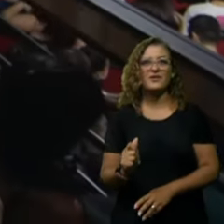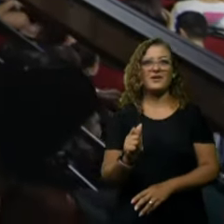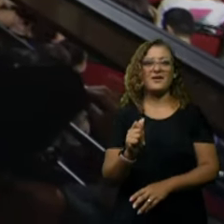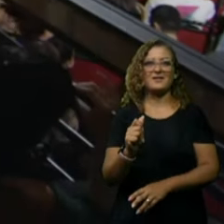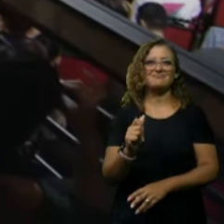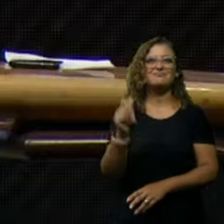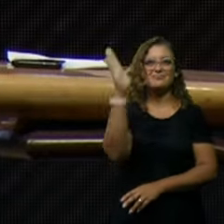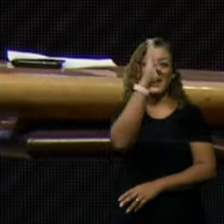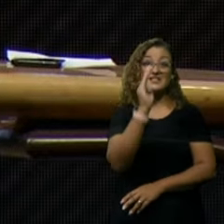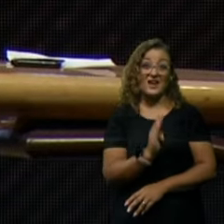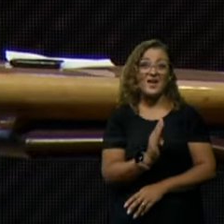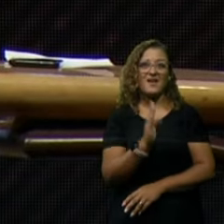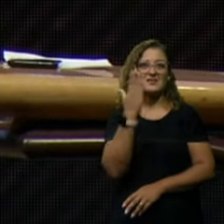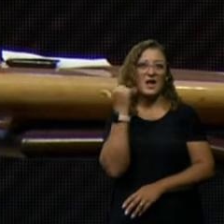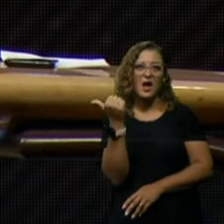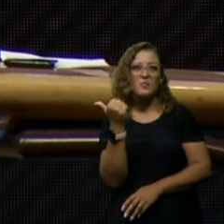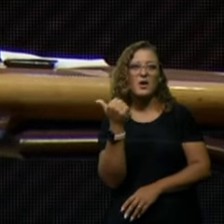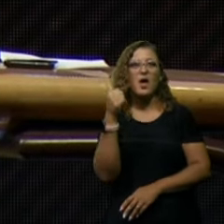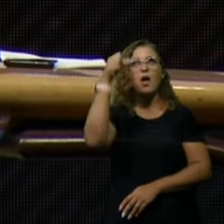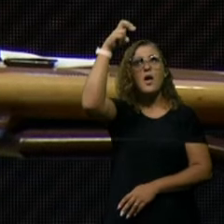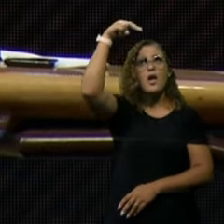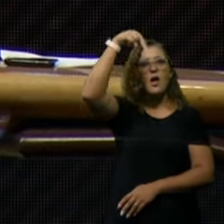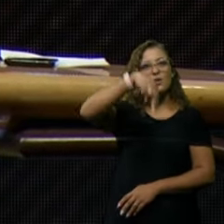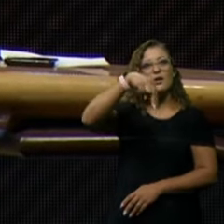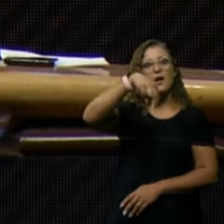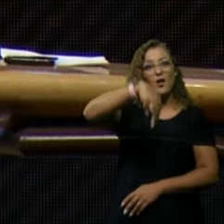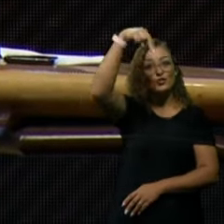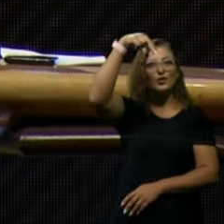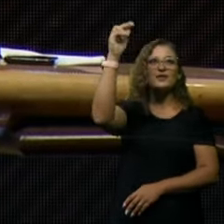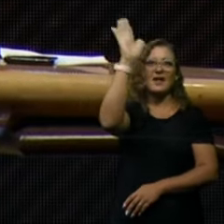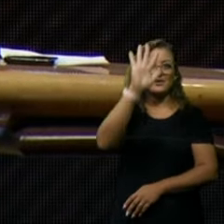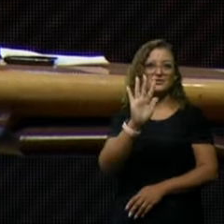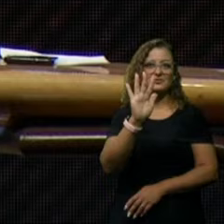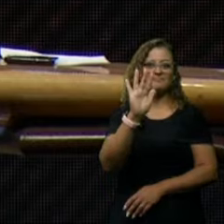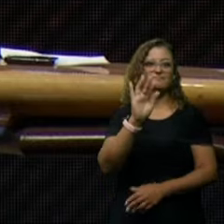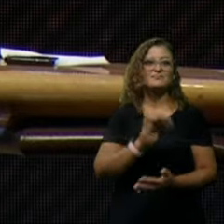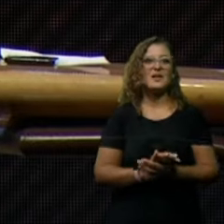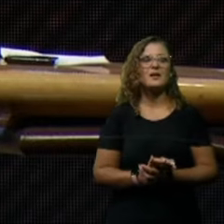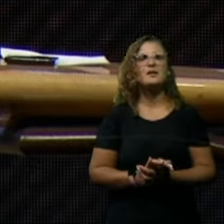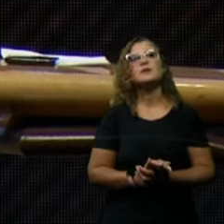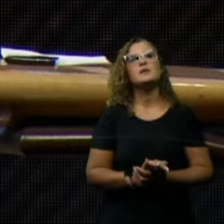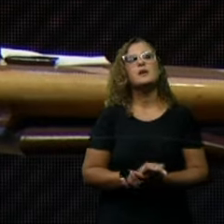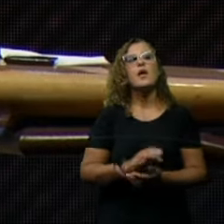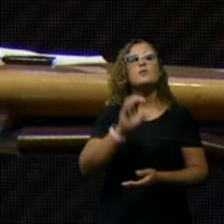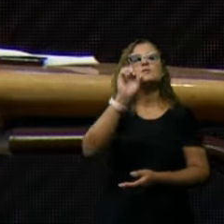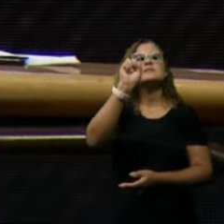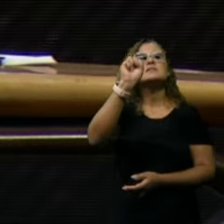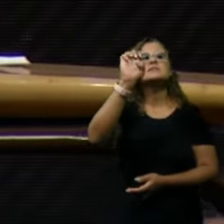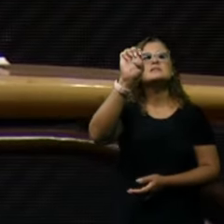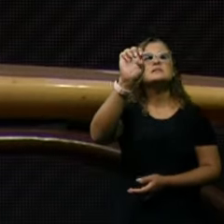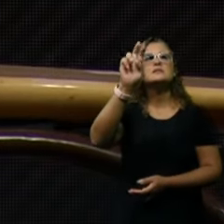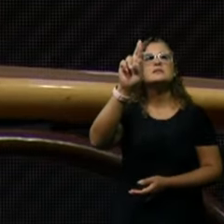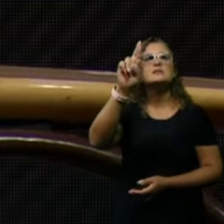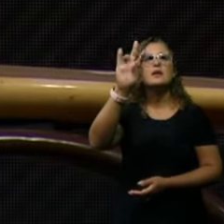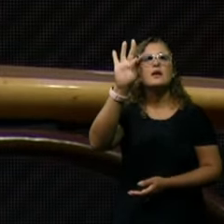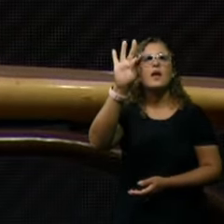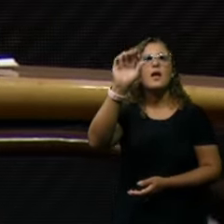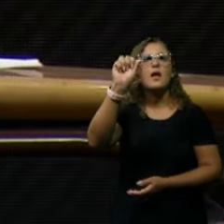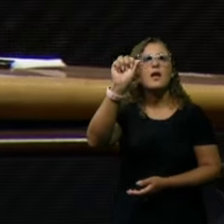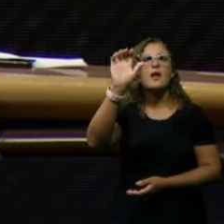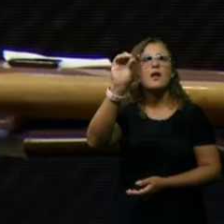temos uma África aqui e é o nosso Nordeste o nosso sertão e nós vamos até lá para mostrar essa realidade do reino